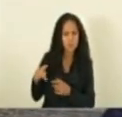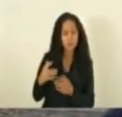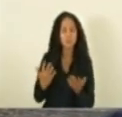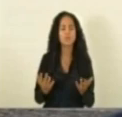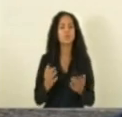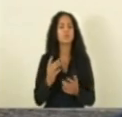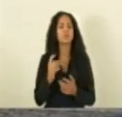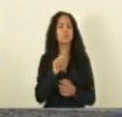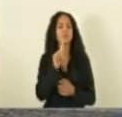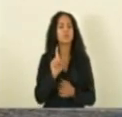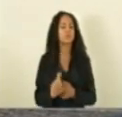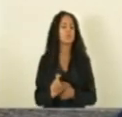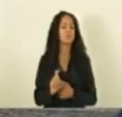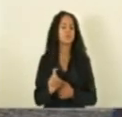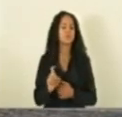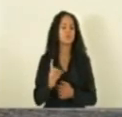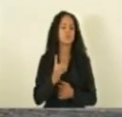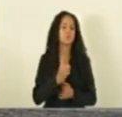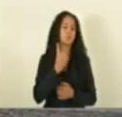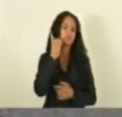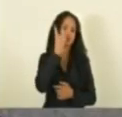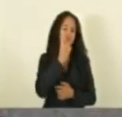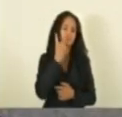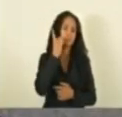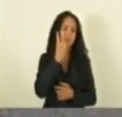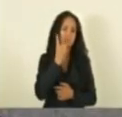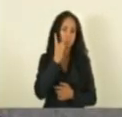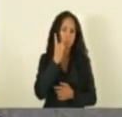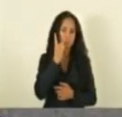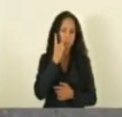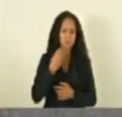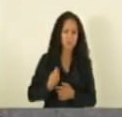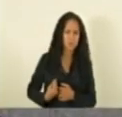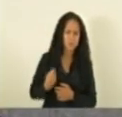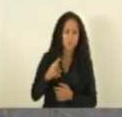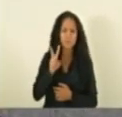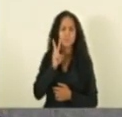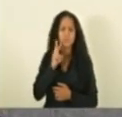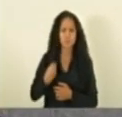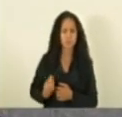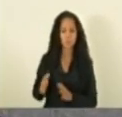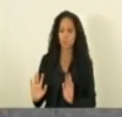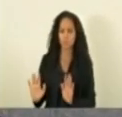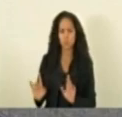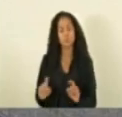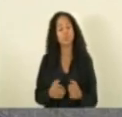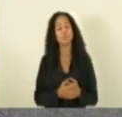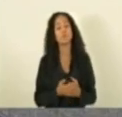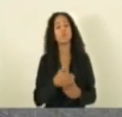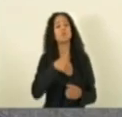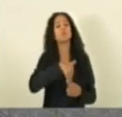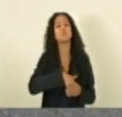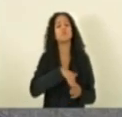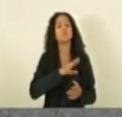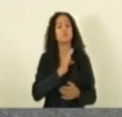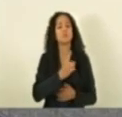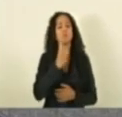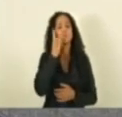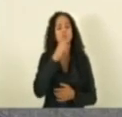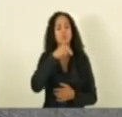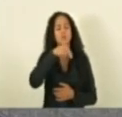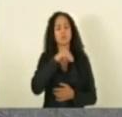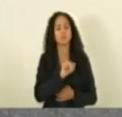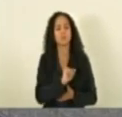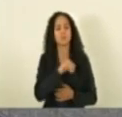Como vota o deputado Vandinho Leite, está presente? Não, né? Então, como vota o deputado Emílio